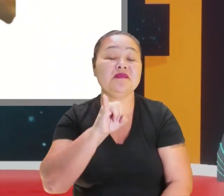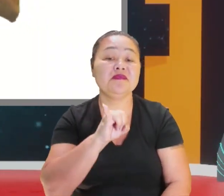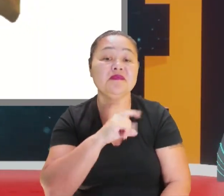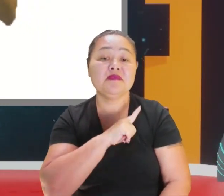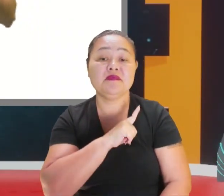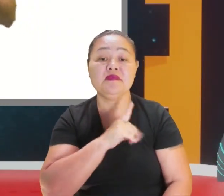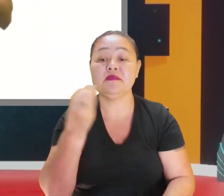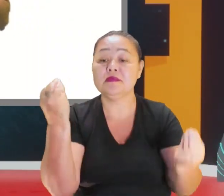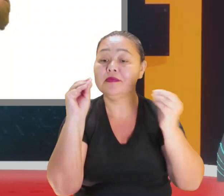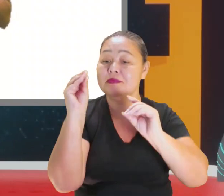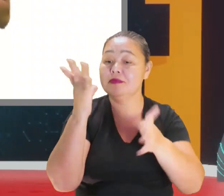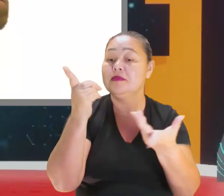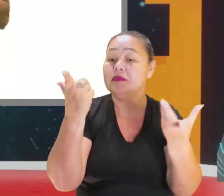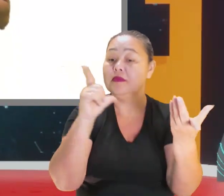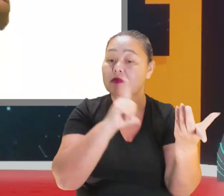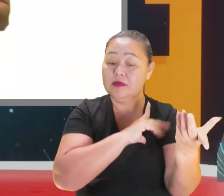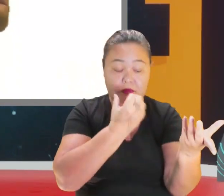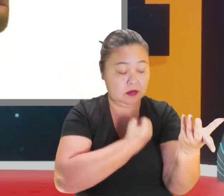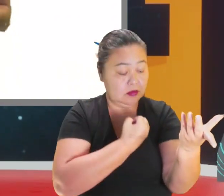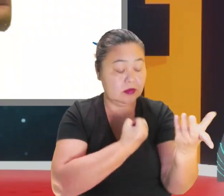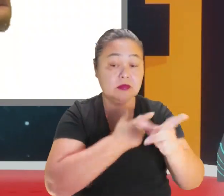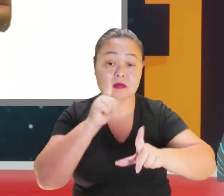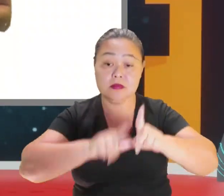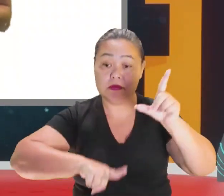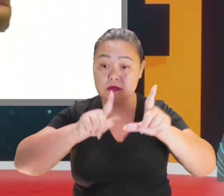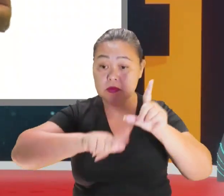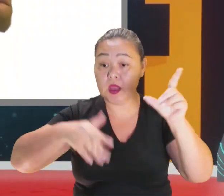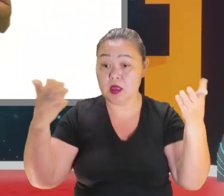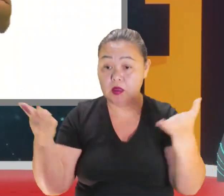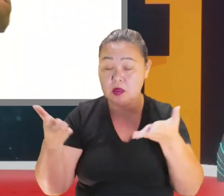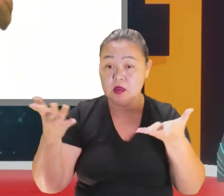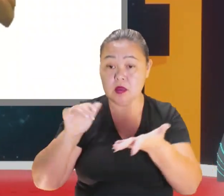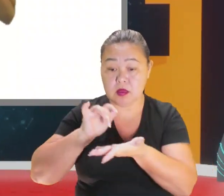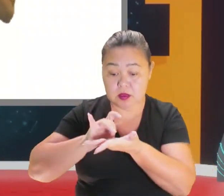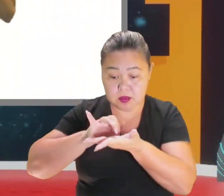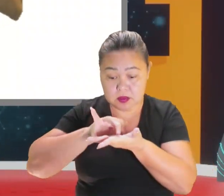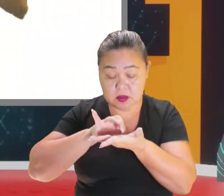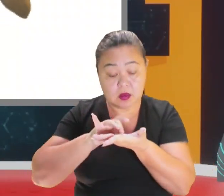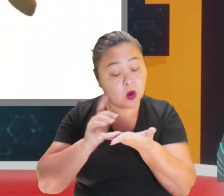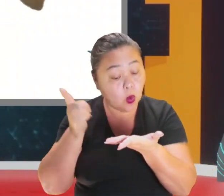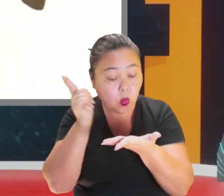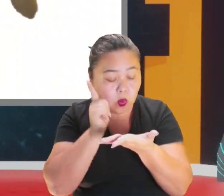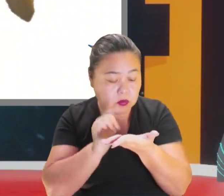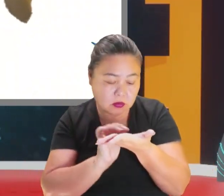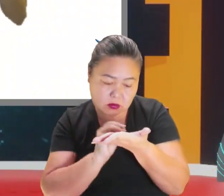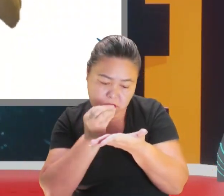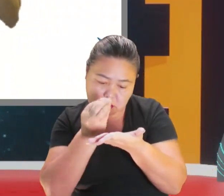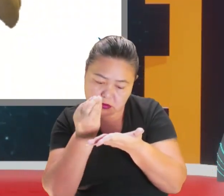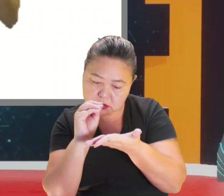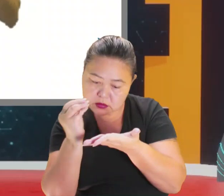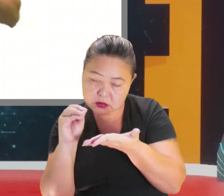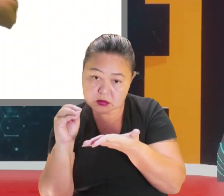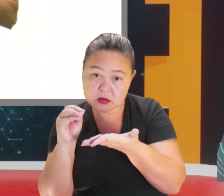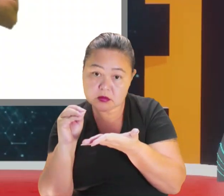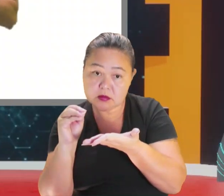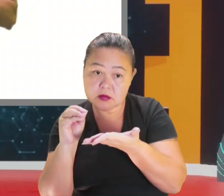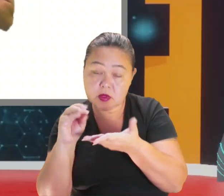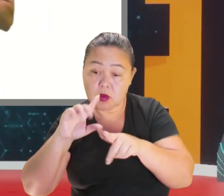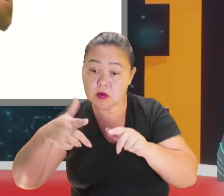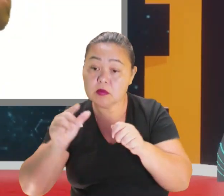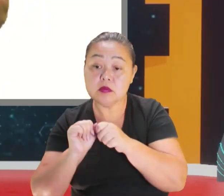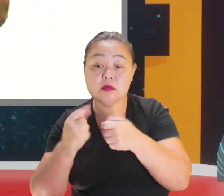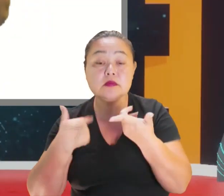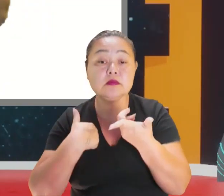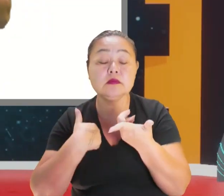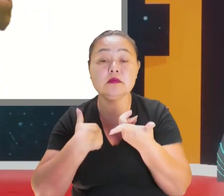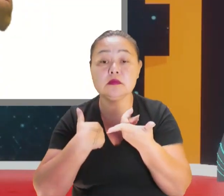pegarmos uma expressão numérica, nas calculadoras modernas, hoje, você consegue escrever a expressão numérica todinha. Se